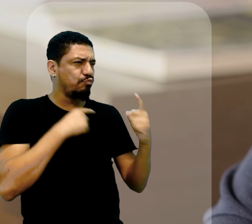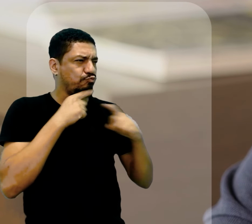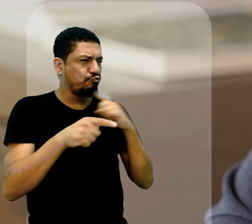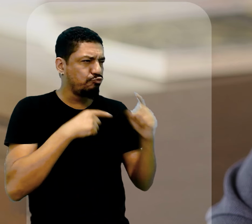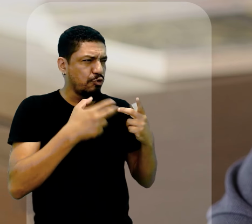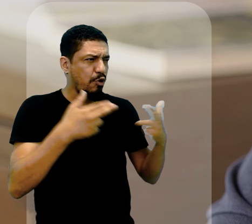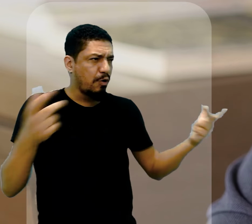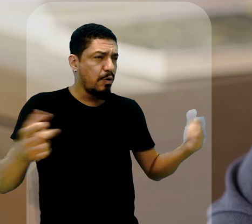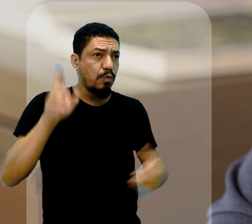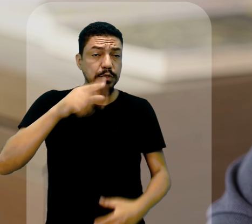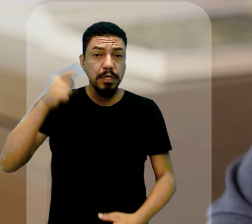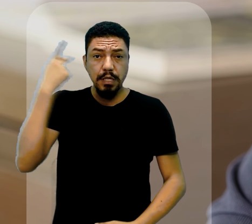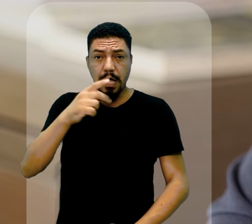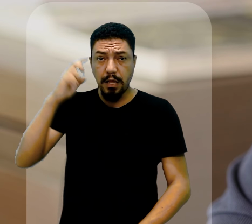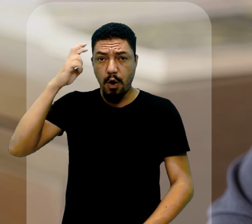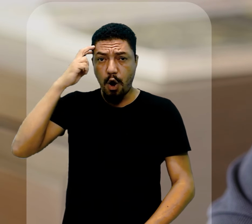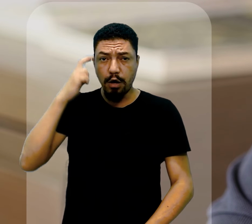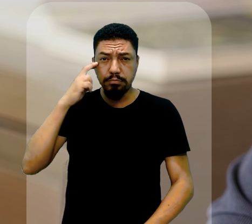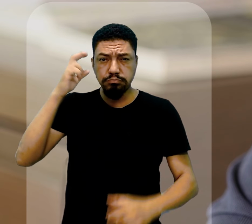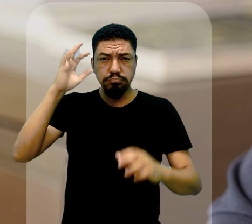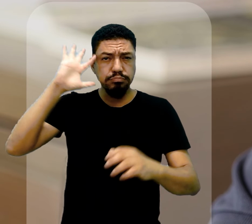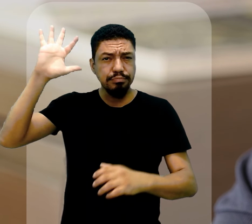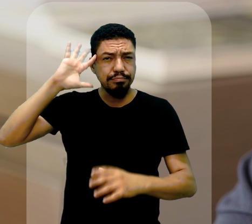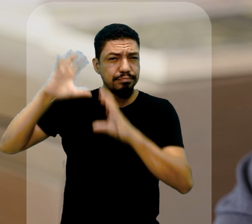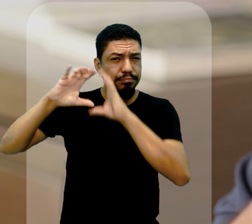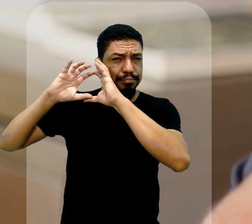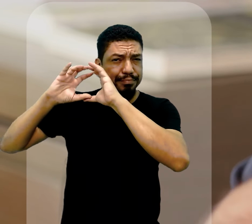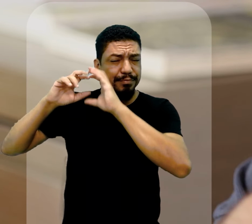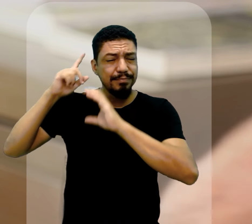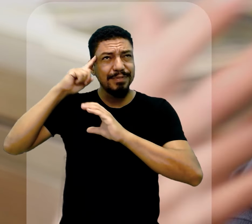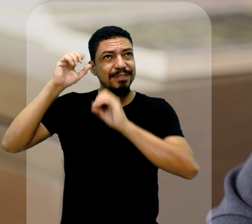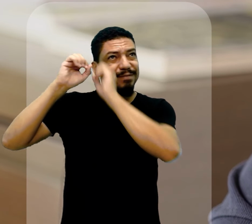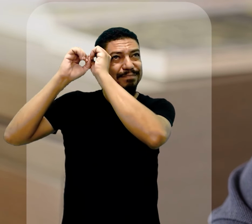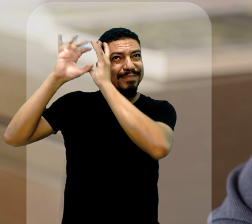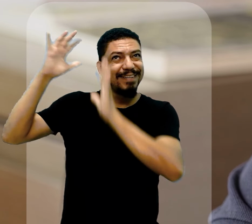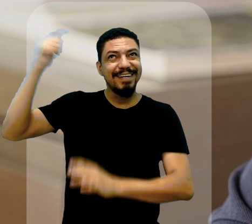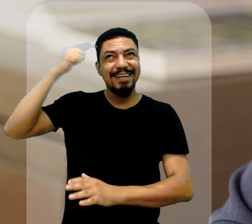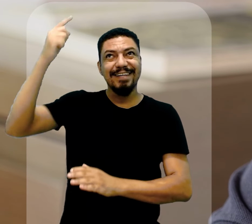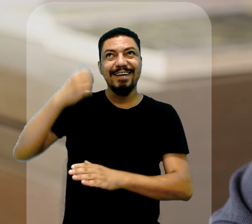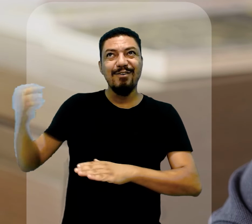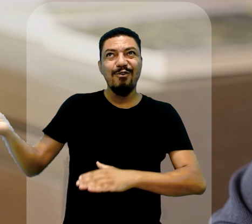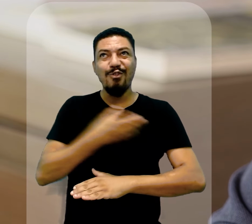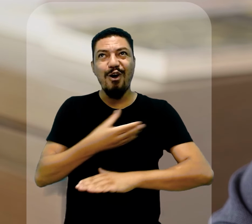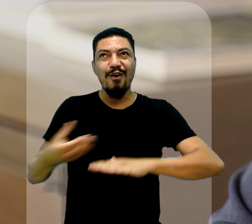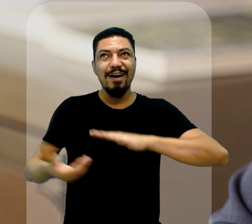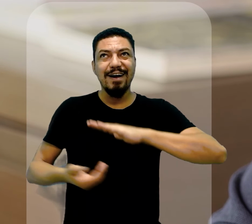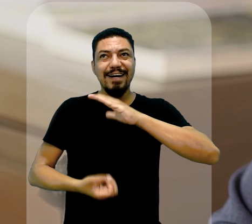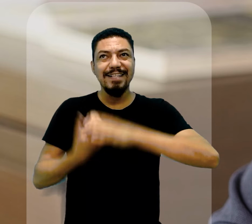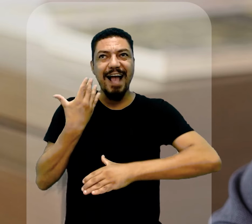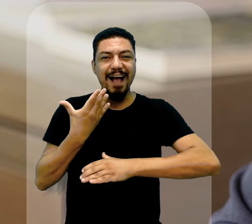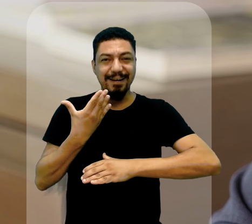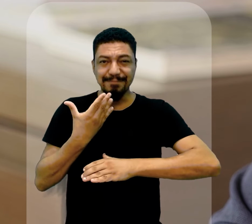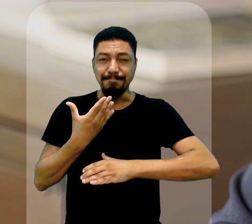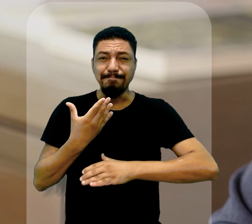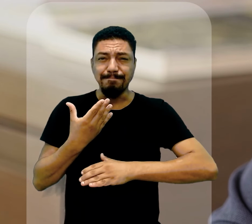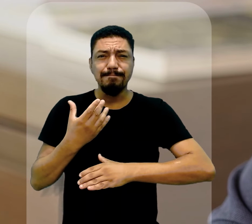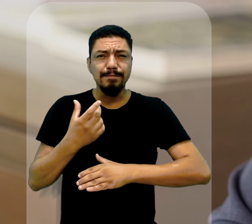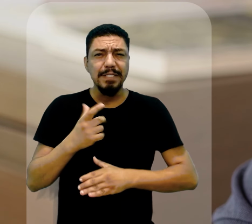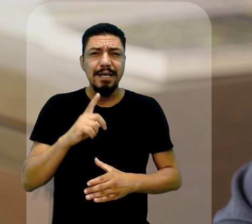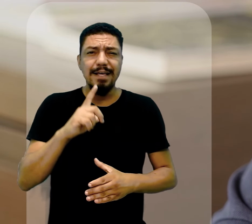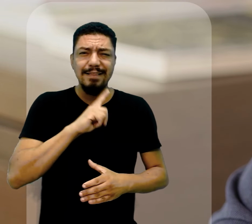mais voltada porque né, para a imaginação e para a criatividade. Então, apesar de, né, nós